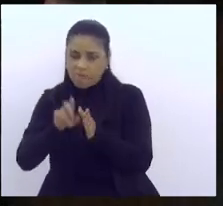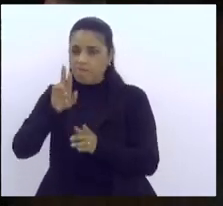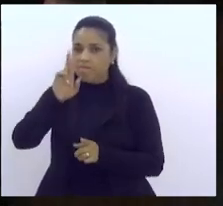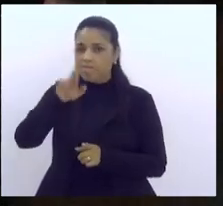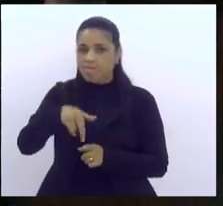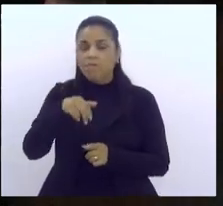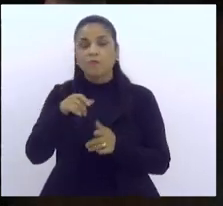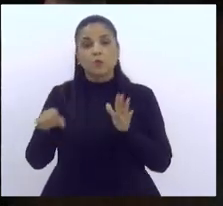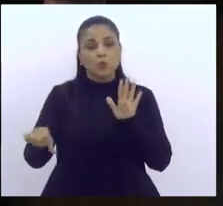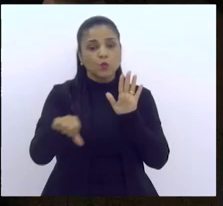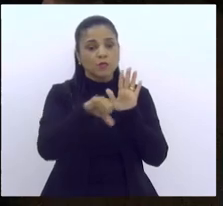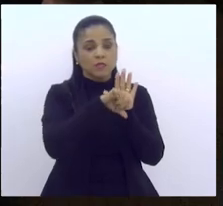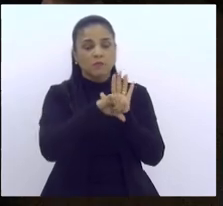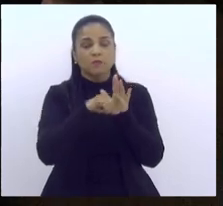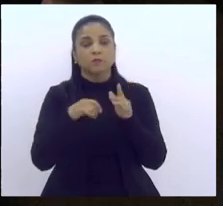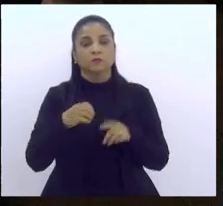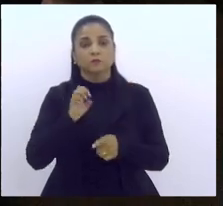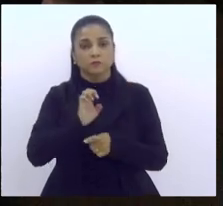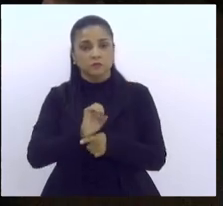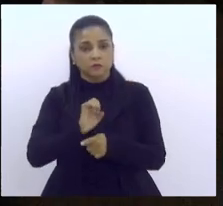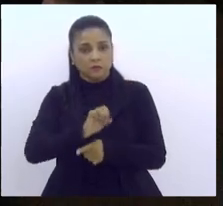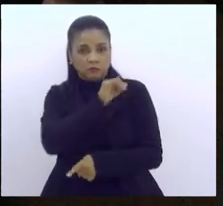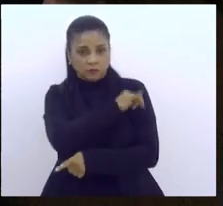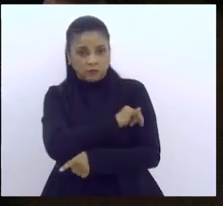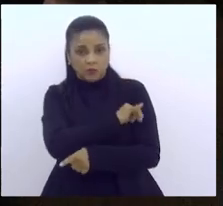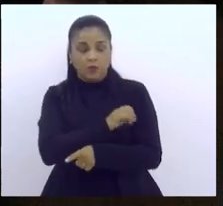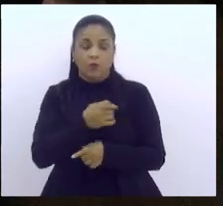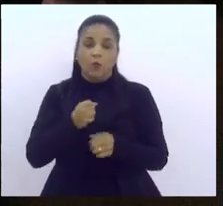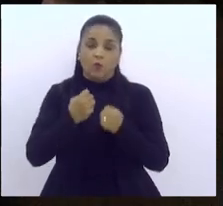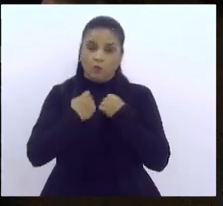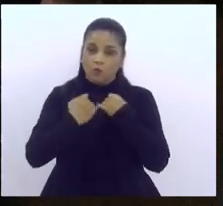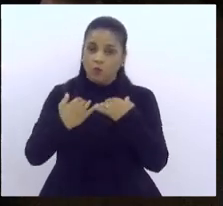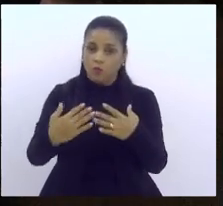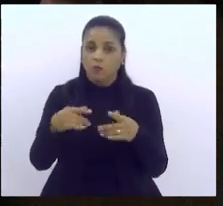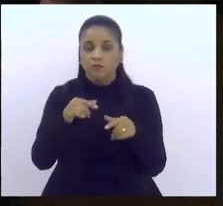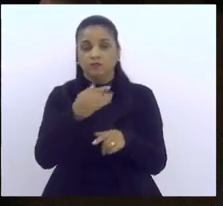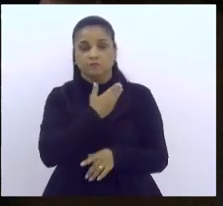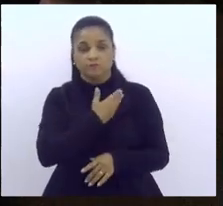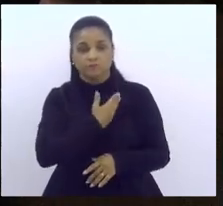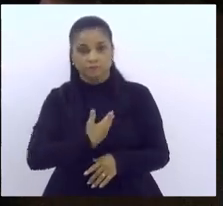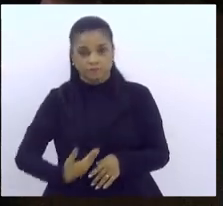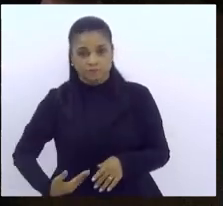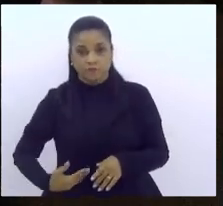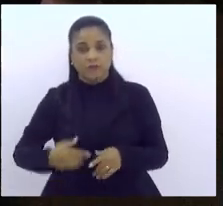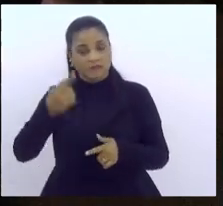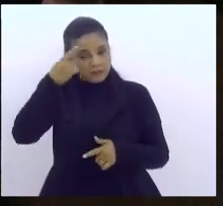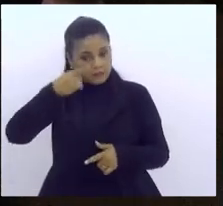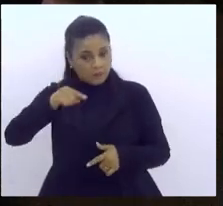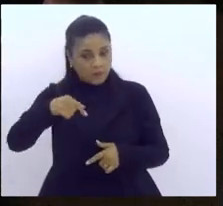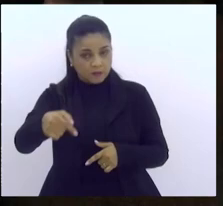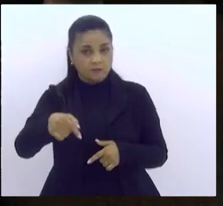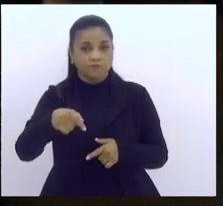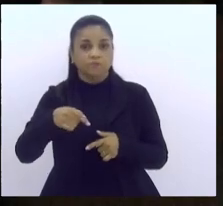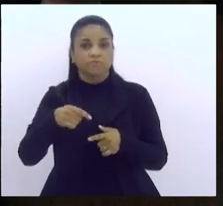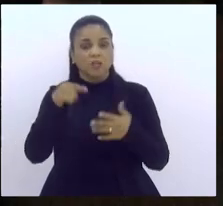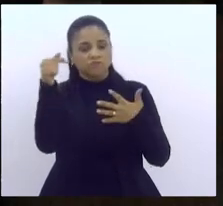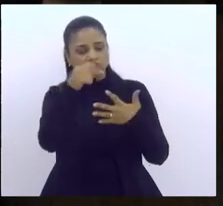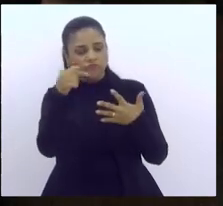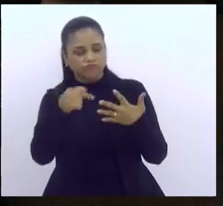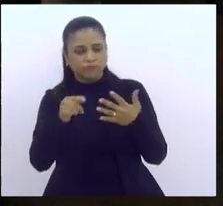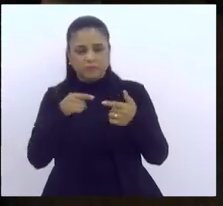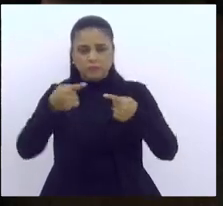incremento da criminalidade no Rio de Janeiro. Ou essa casa faz audiências públicas na próxima semana, discutindo ponto a ponto, como fizemos